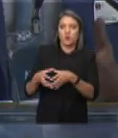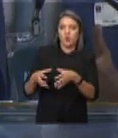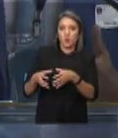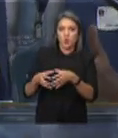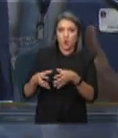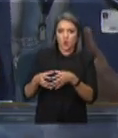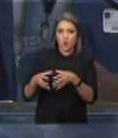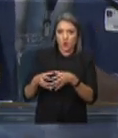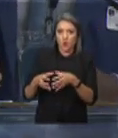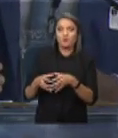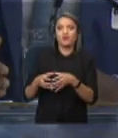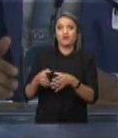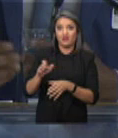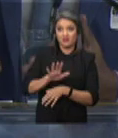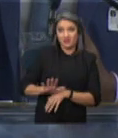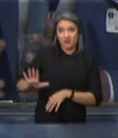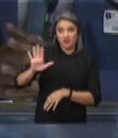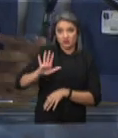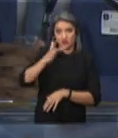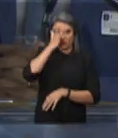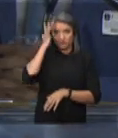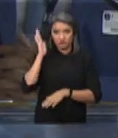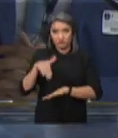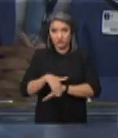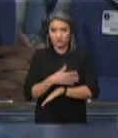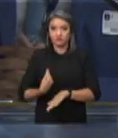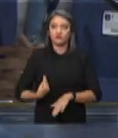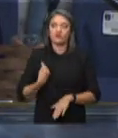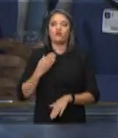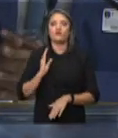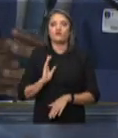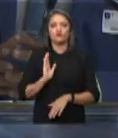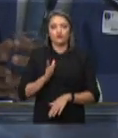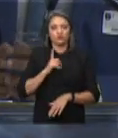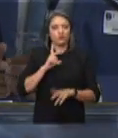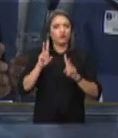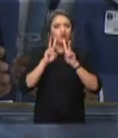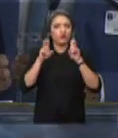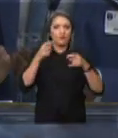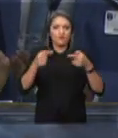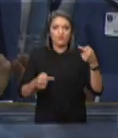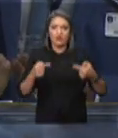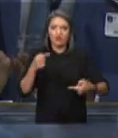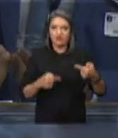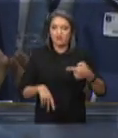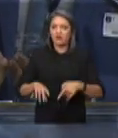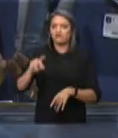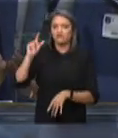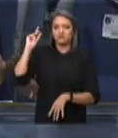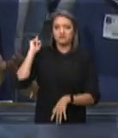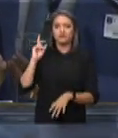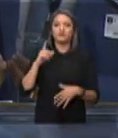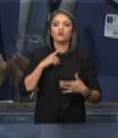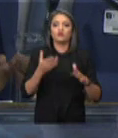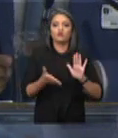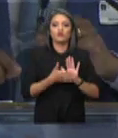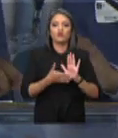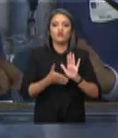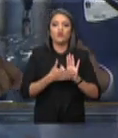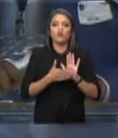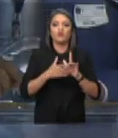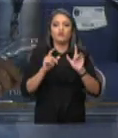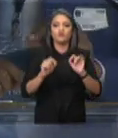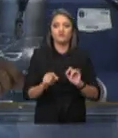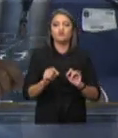em situação de o comitê nacional é que já debate esse tema já bastante tempo é propõe o projeto moradia primeiro